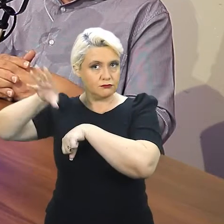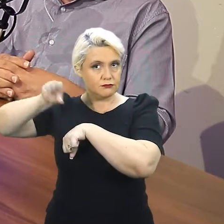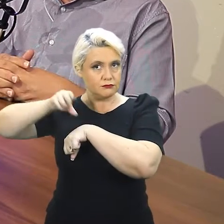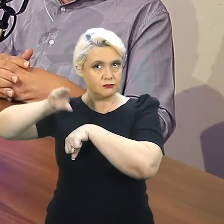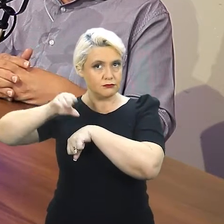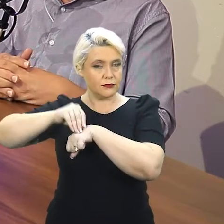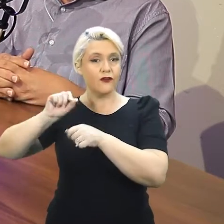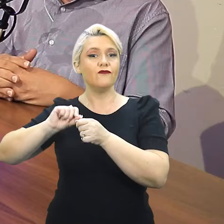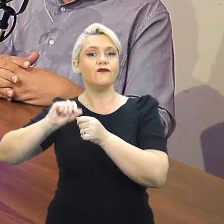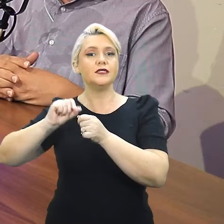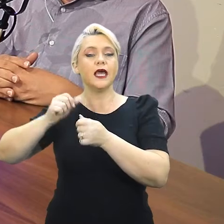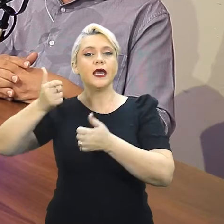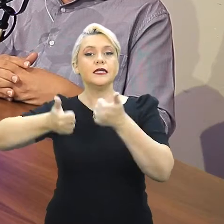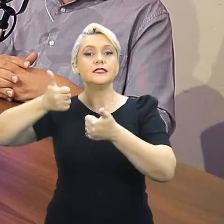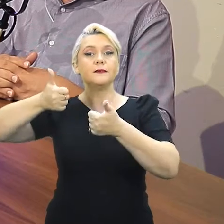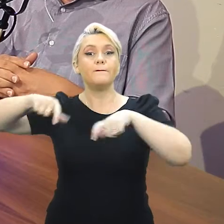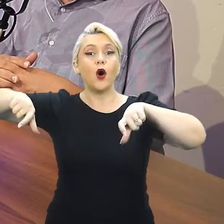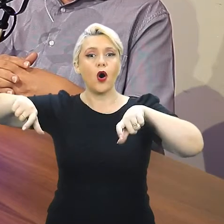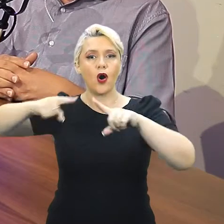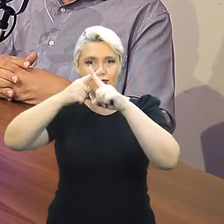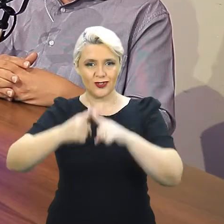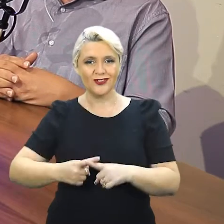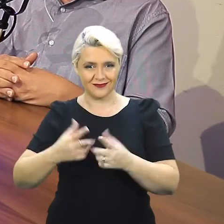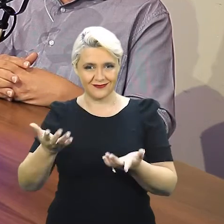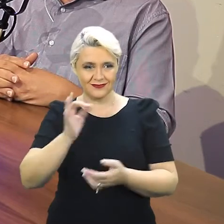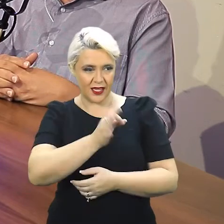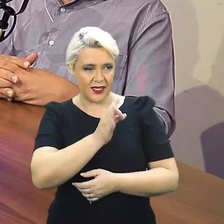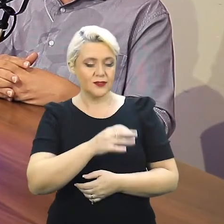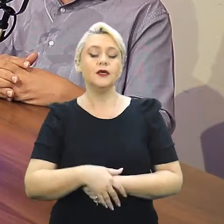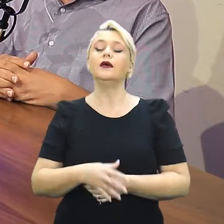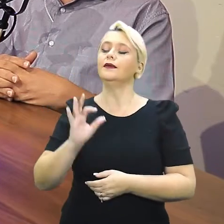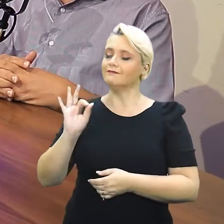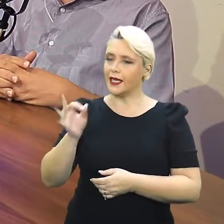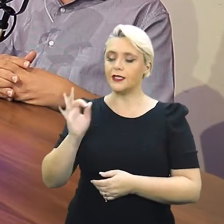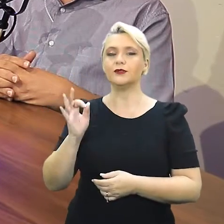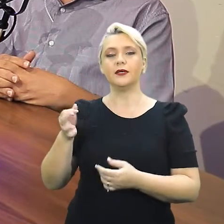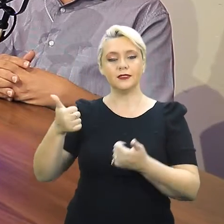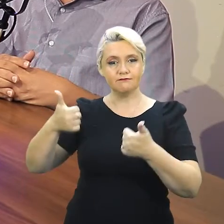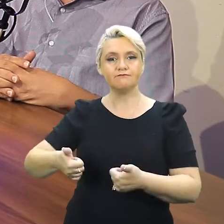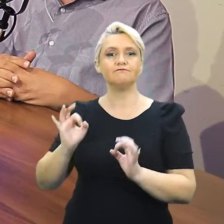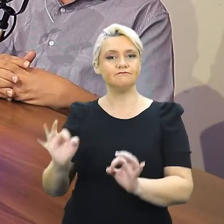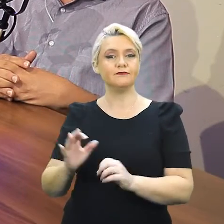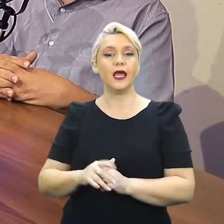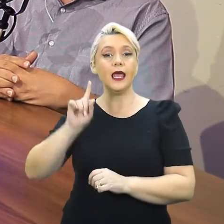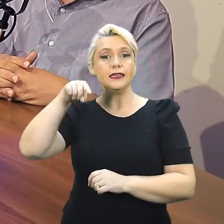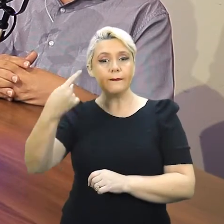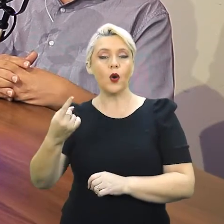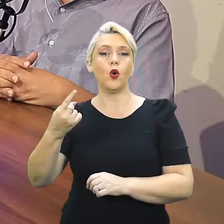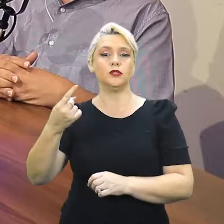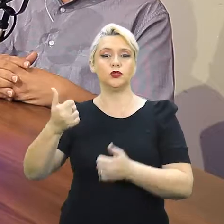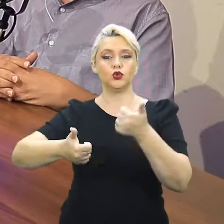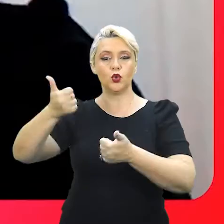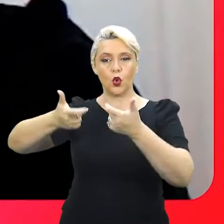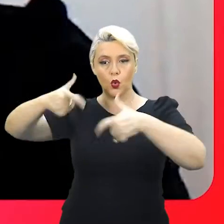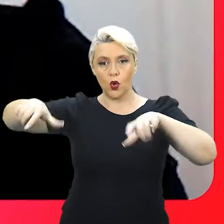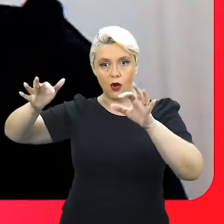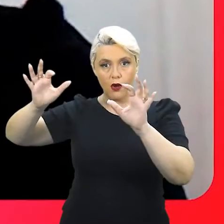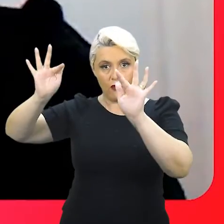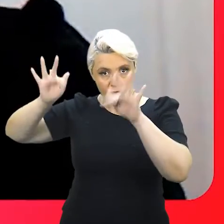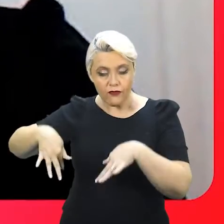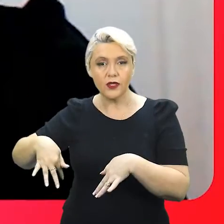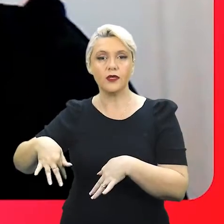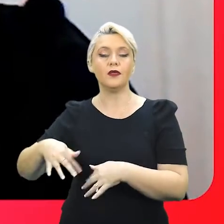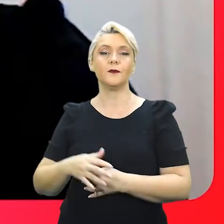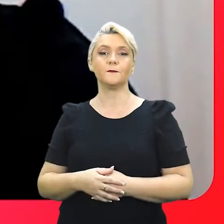fazer o placar esportivo. Era isso? Exatamente. Porque Aham, depois da transmissão do jogo, de